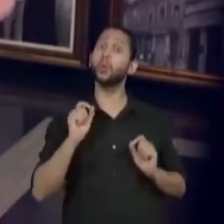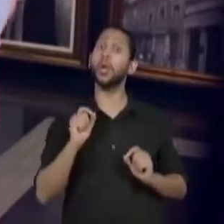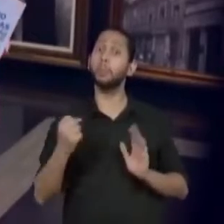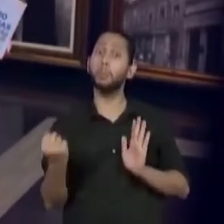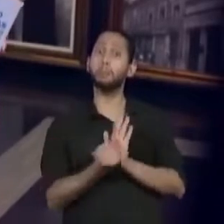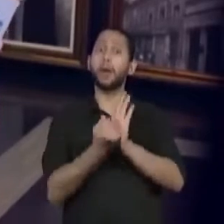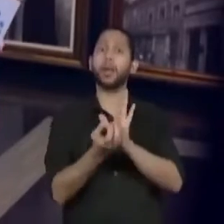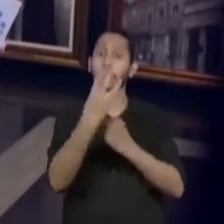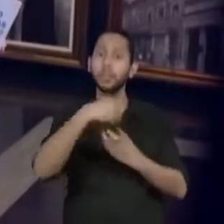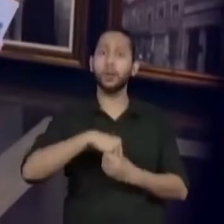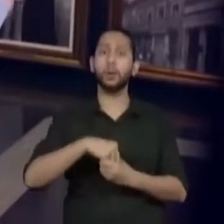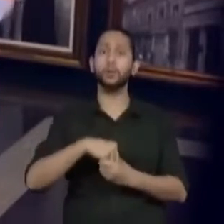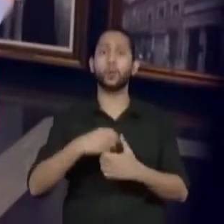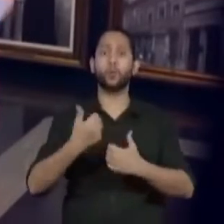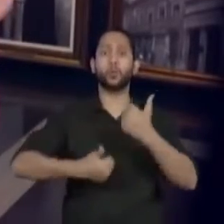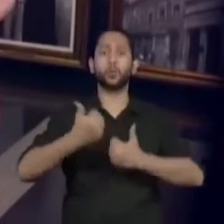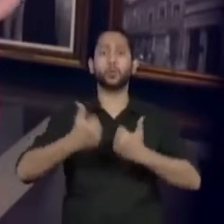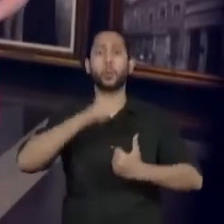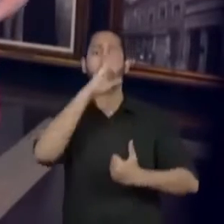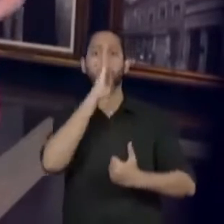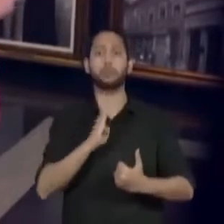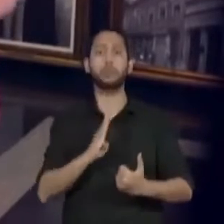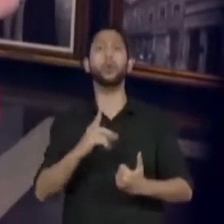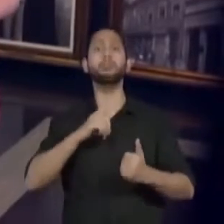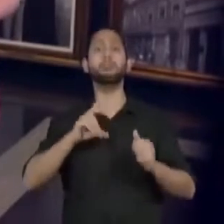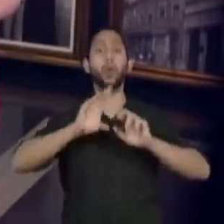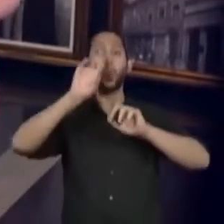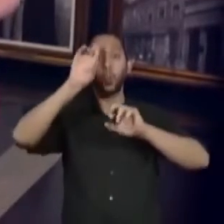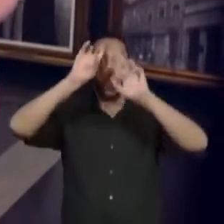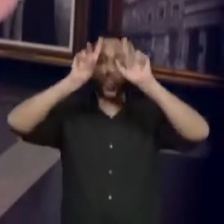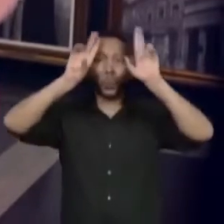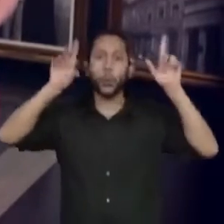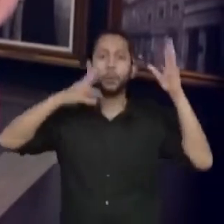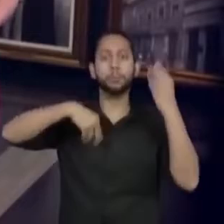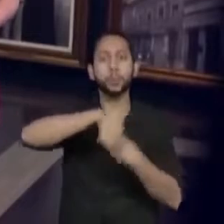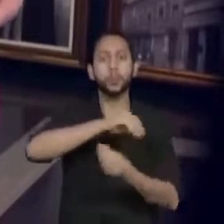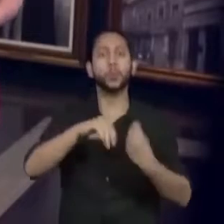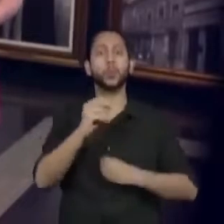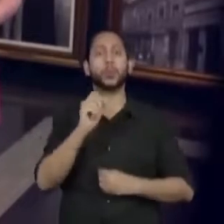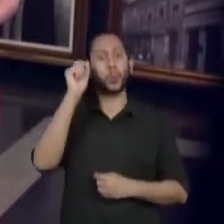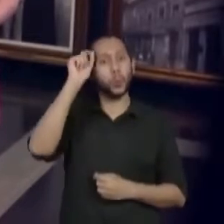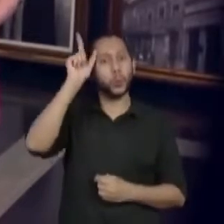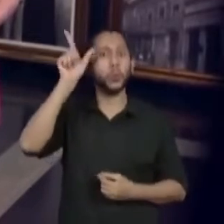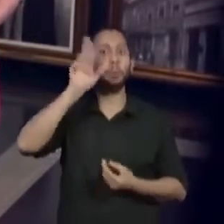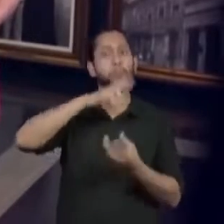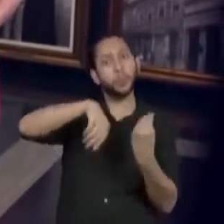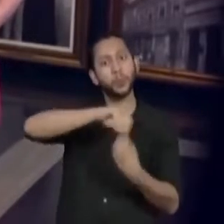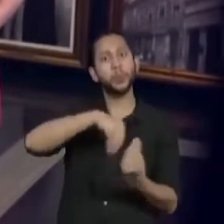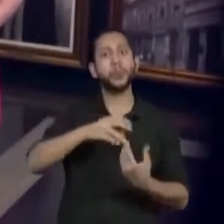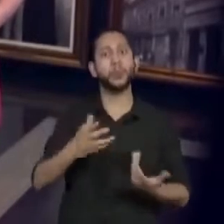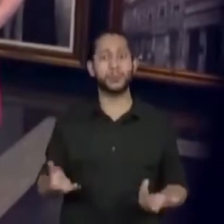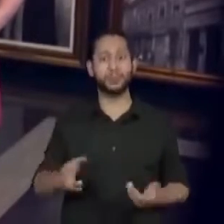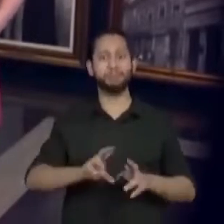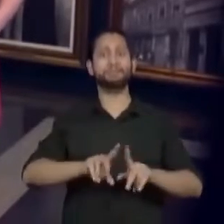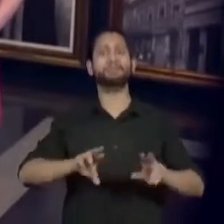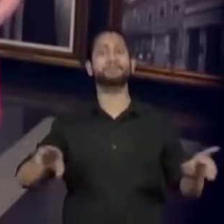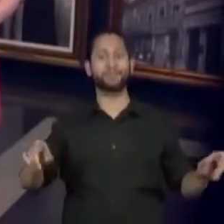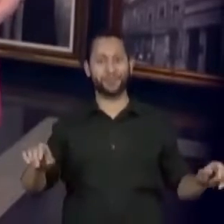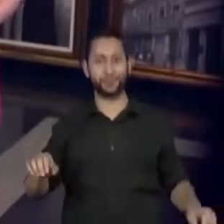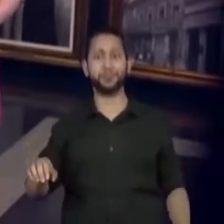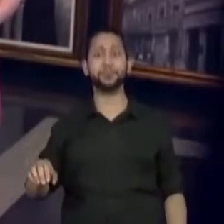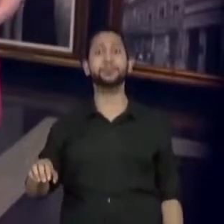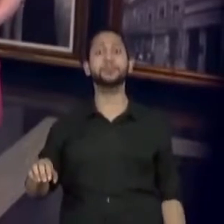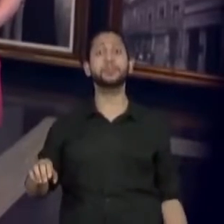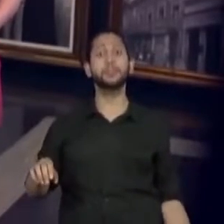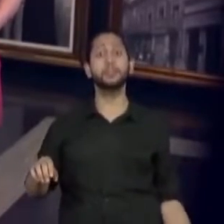Estou adorando conhecer um pouco dessa história aí, professora Mara. Aí já fica a dica para todo mundo que está aí, não é? Para que se tiver